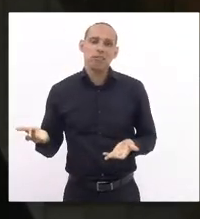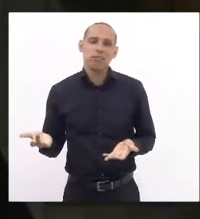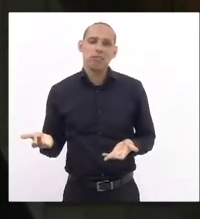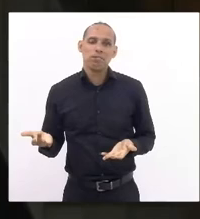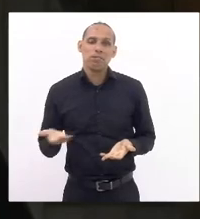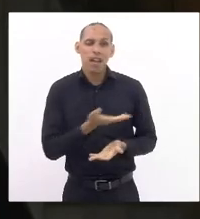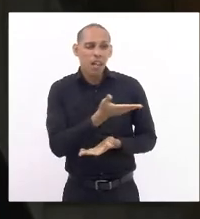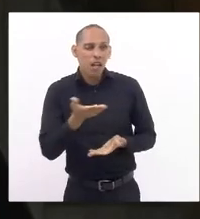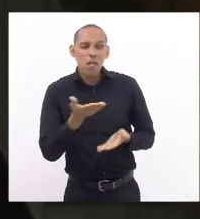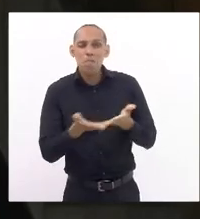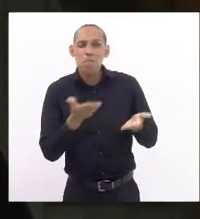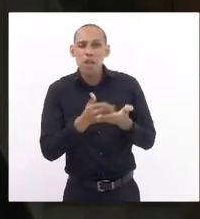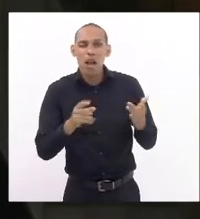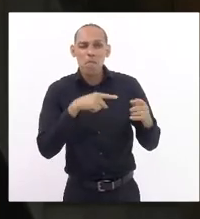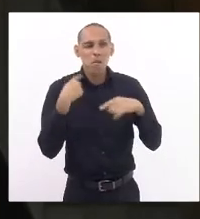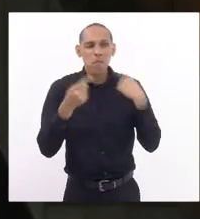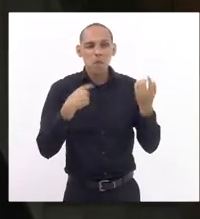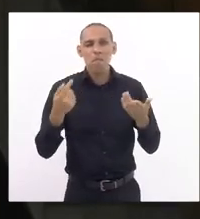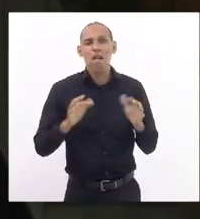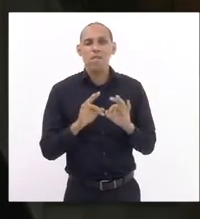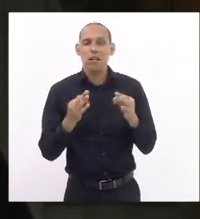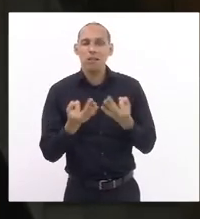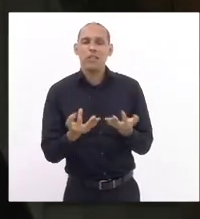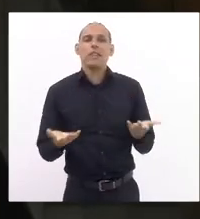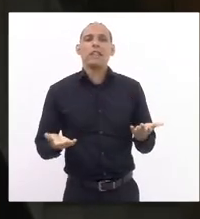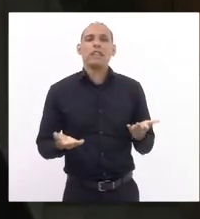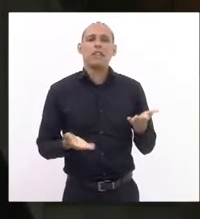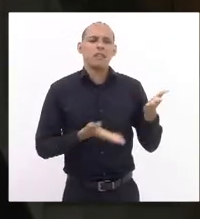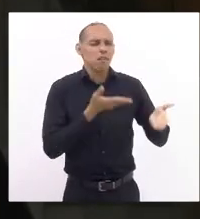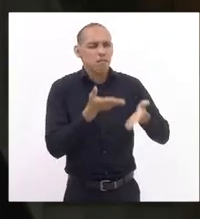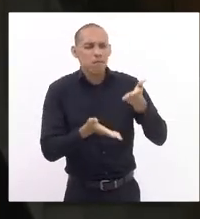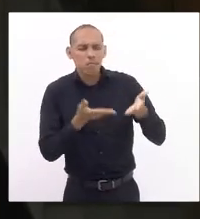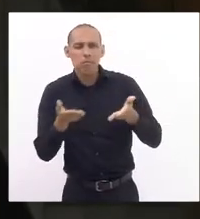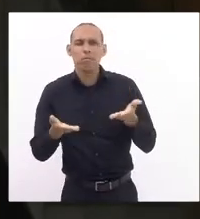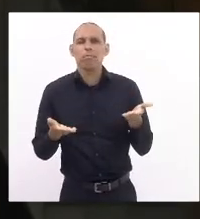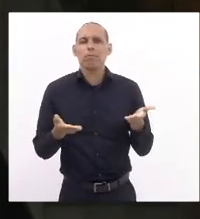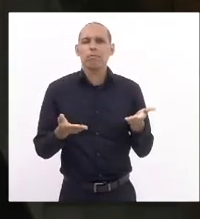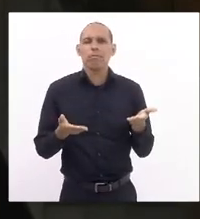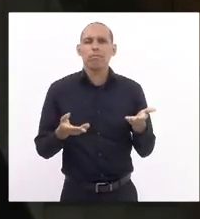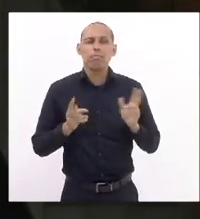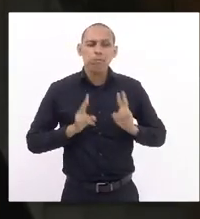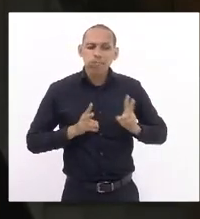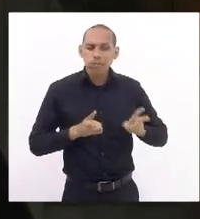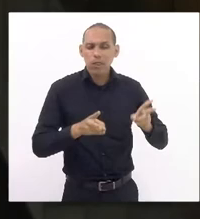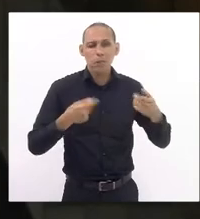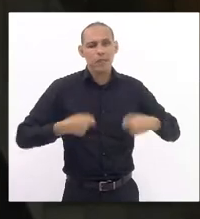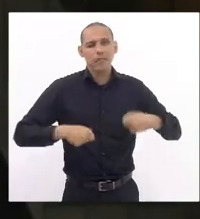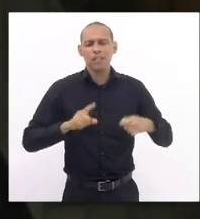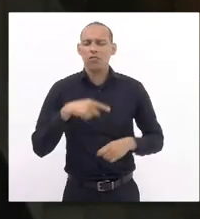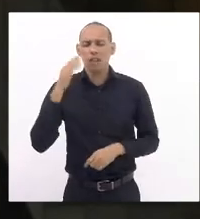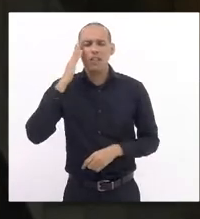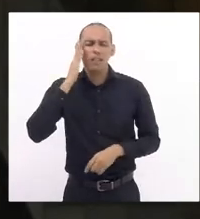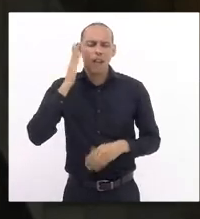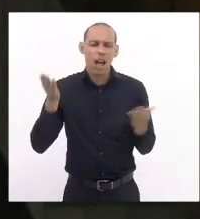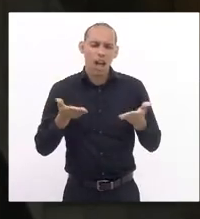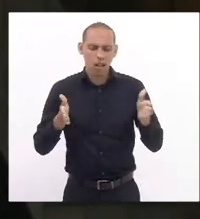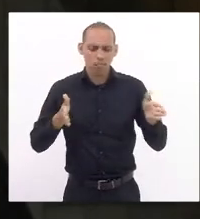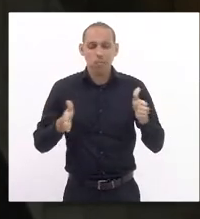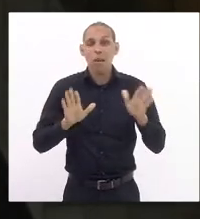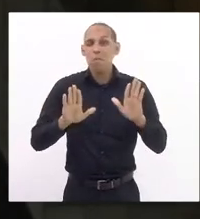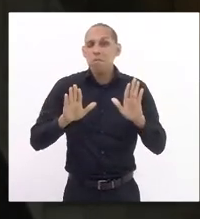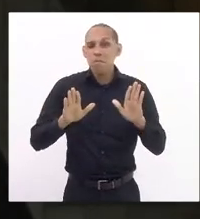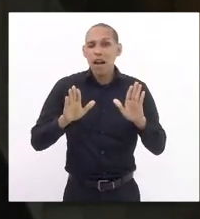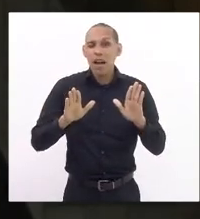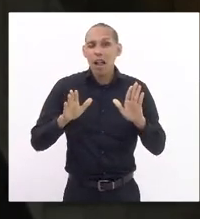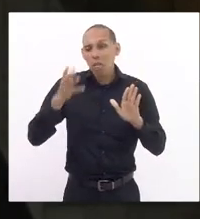que sobreviveram e precisam o tempo todo de acolhimento, de atendimento, de atenção constante. Claro que sabemos que o momento é esse, mas não podemos